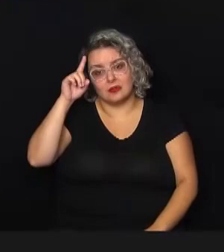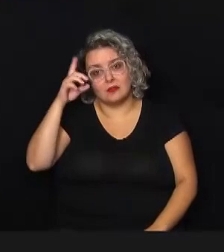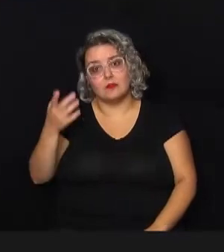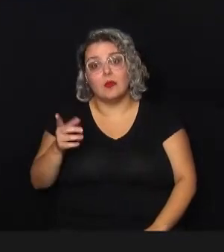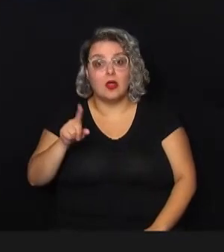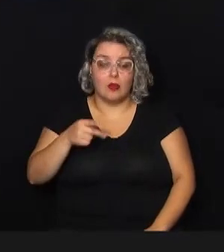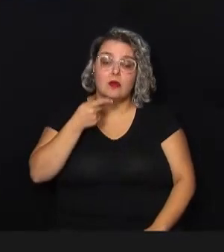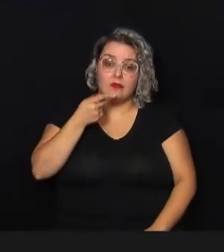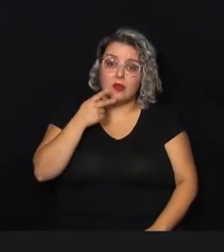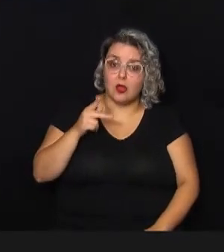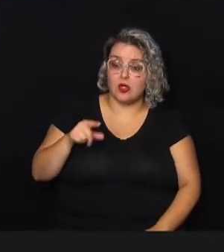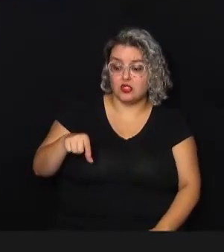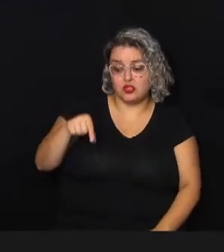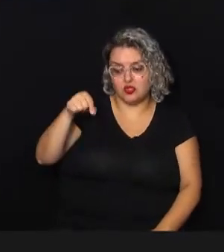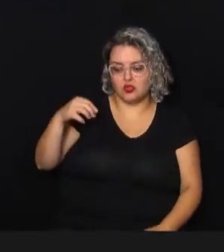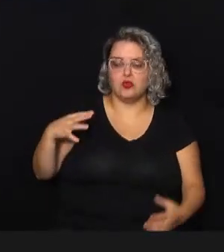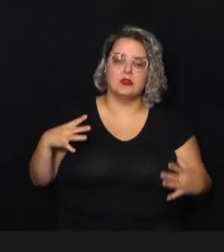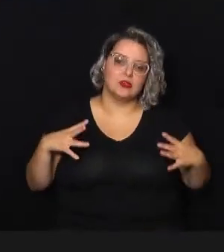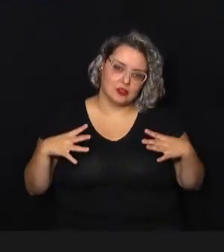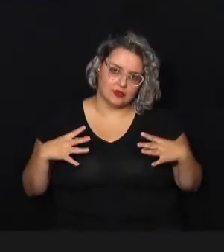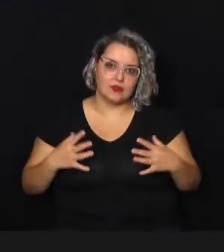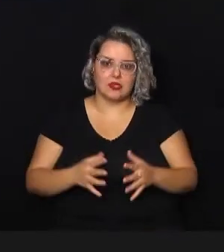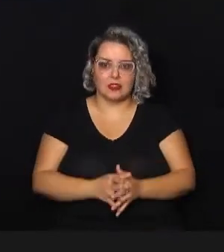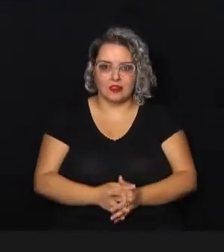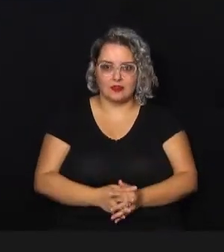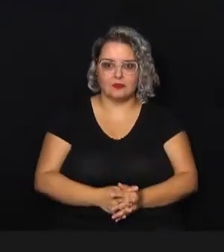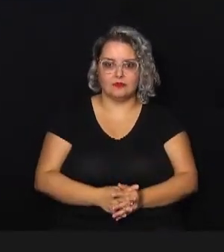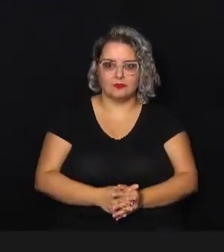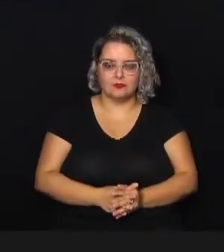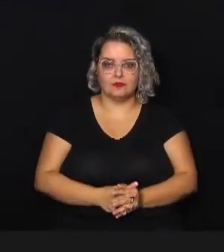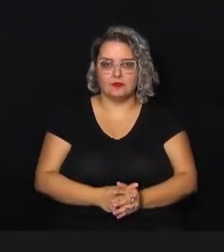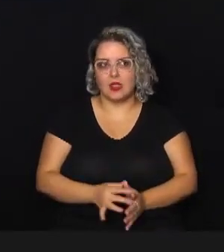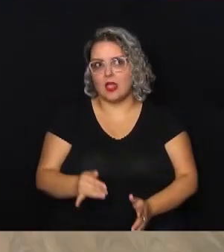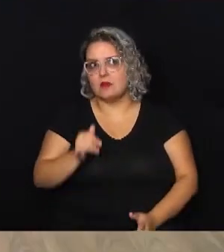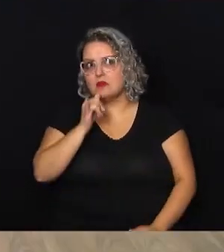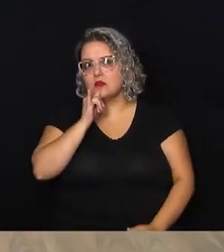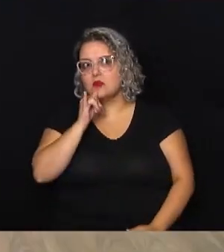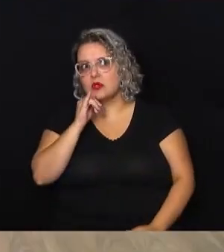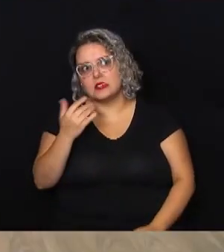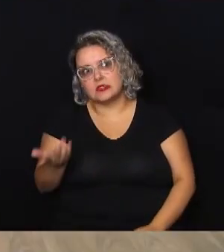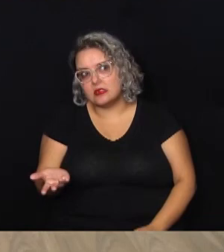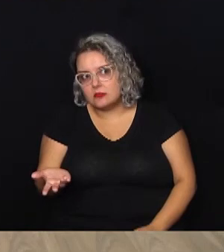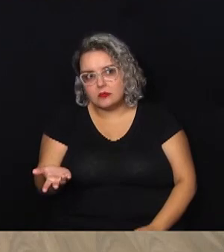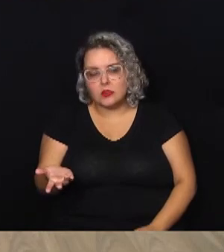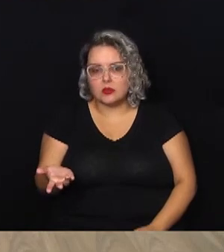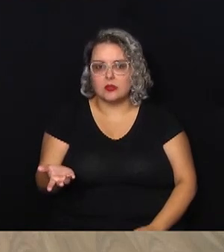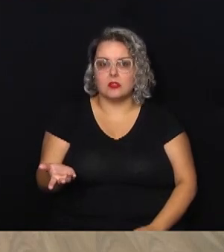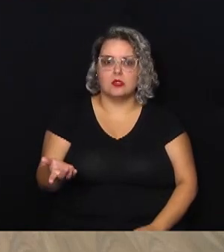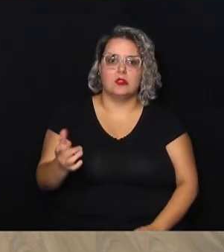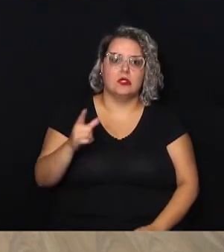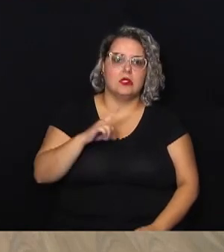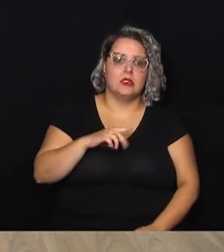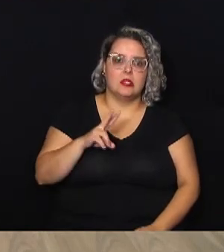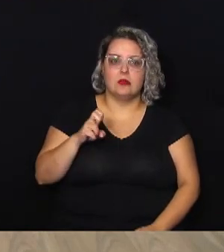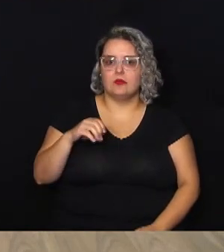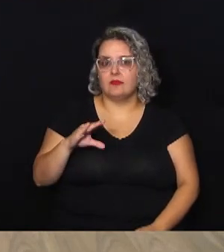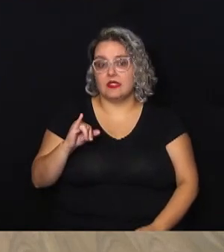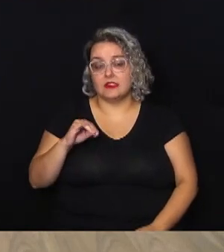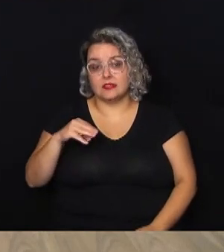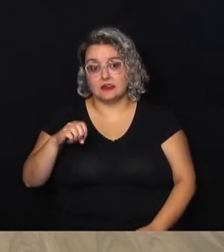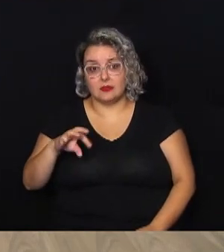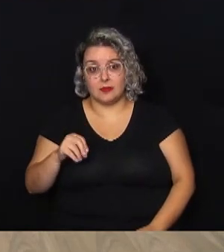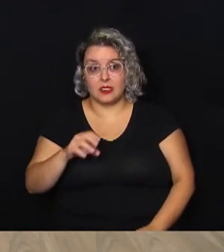falar de ponto facultativo. E aí, se por exemplo, então, algo que tem um vencimento agora